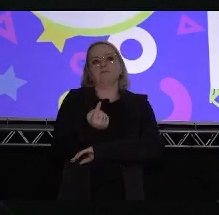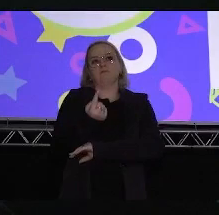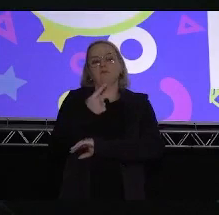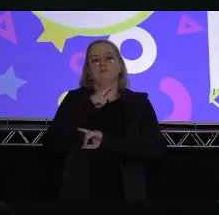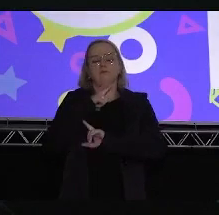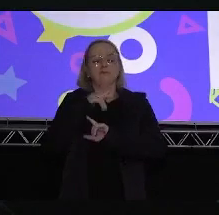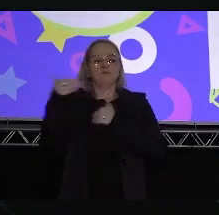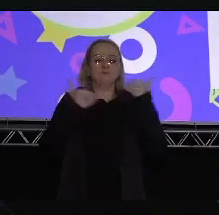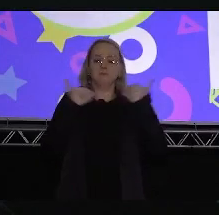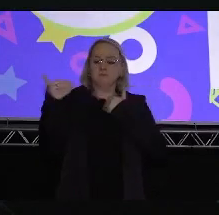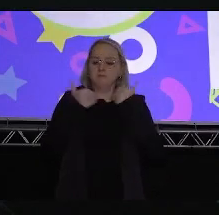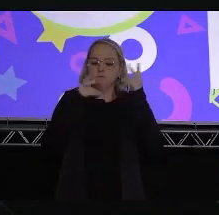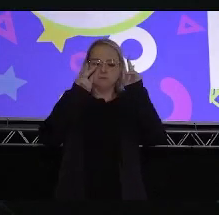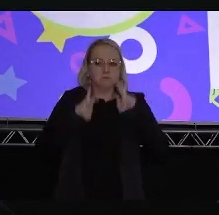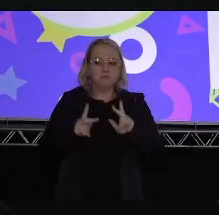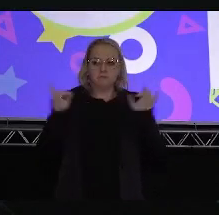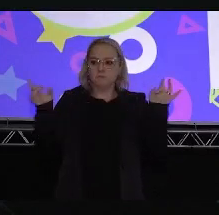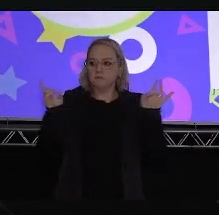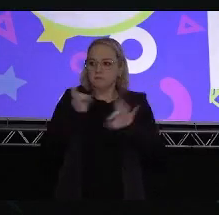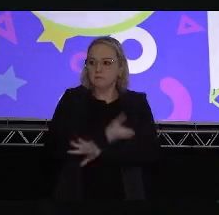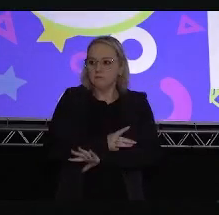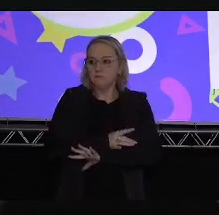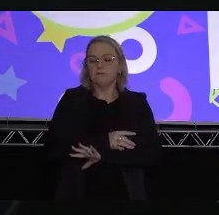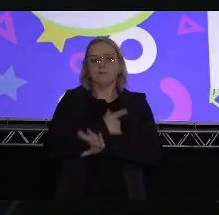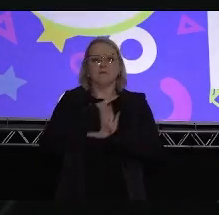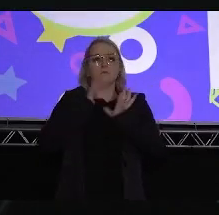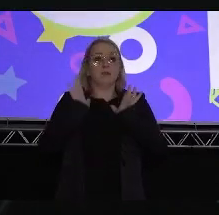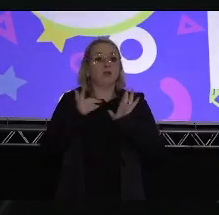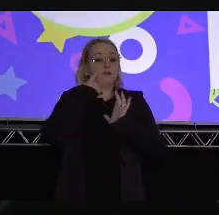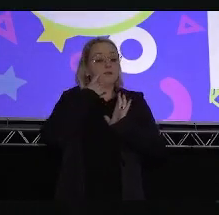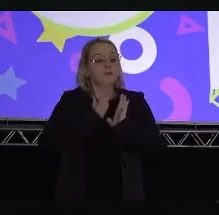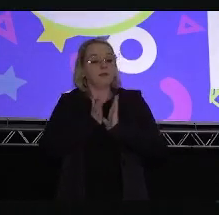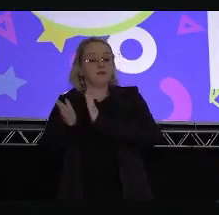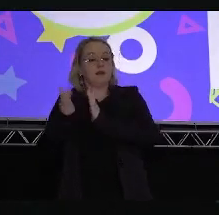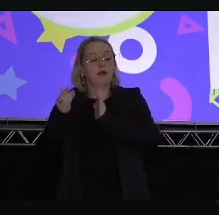recebendo a galera muito pronta. Então, vamos refinar.